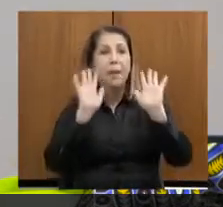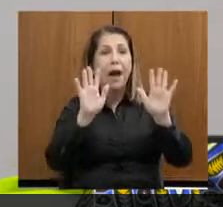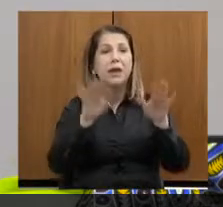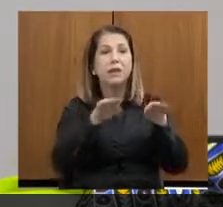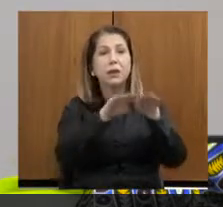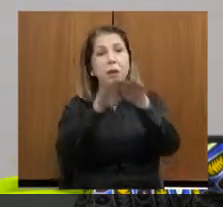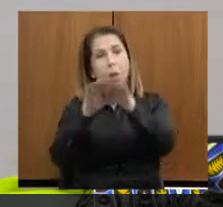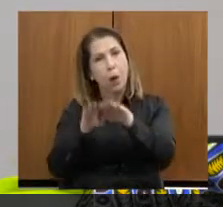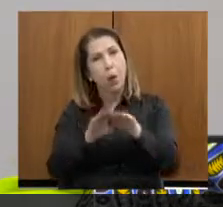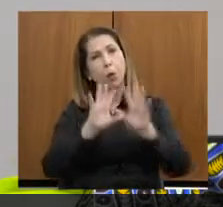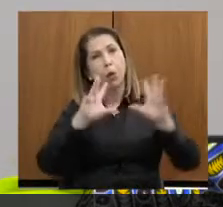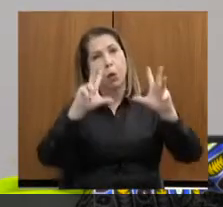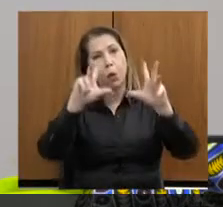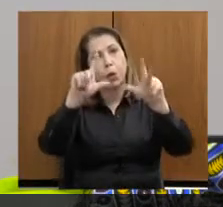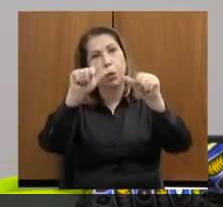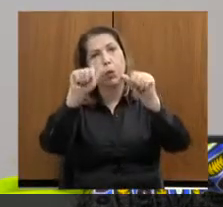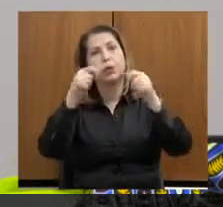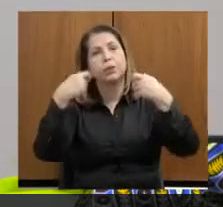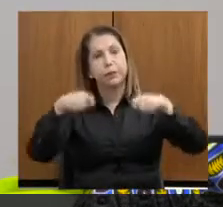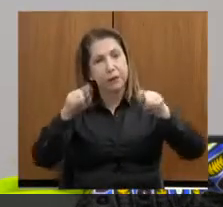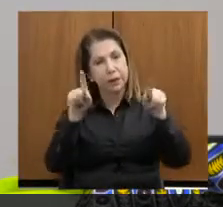ser para as outras religiões também